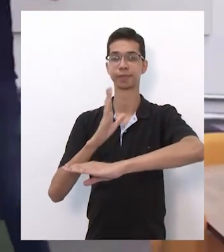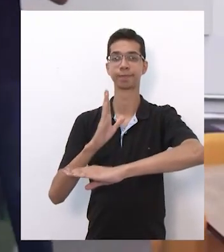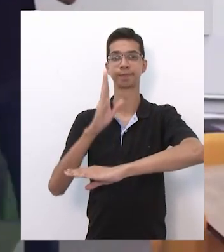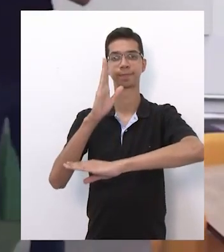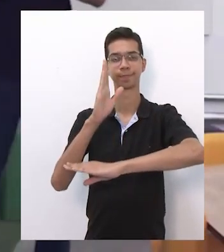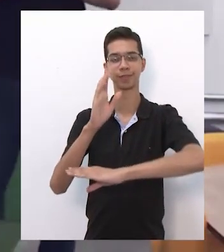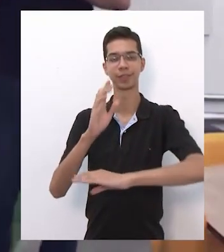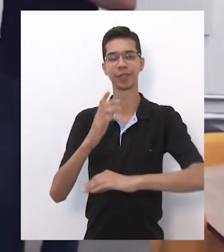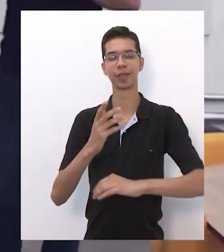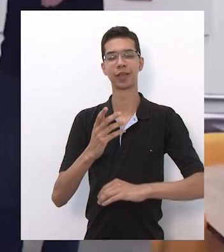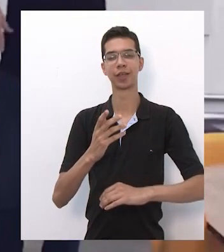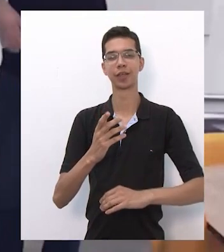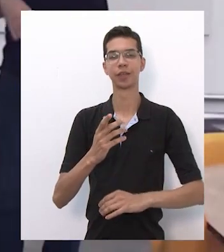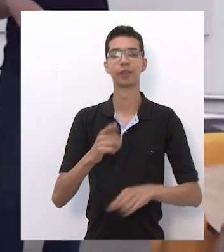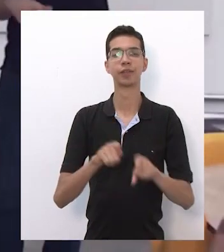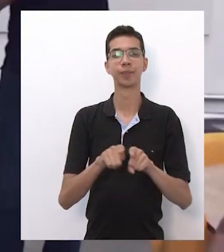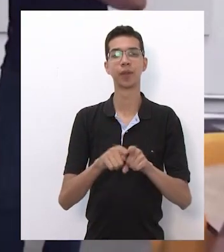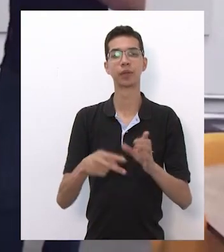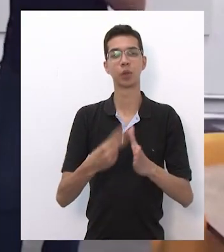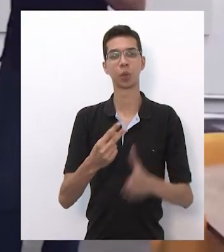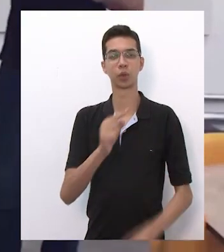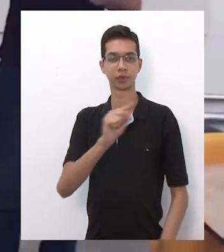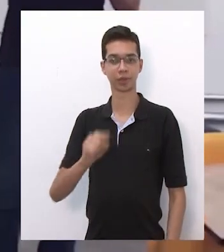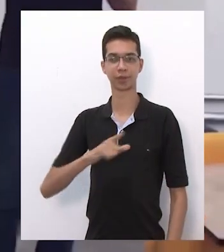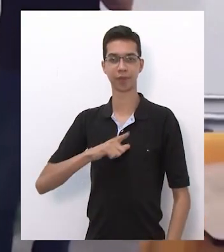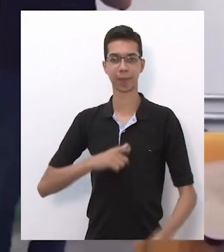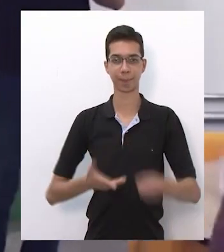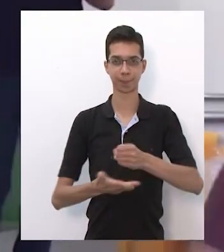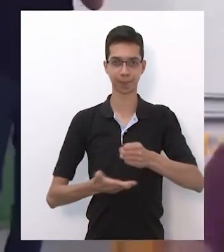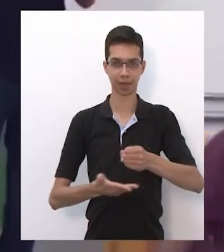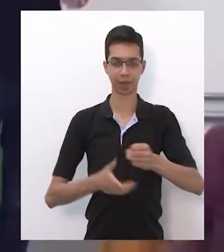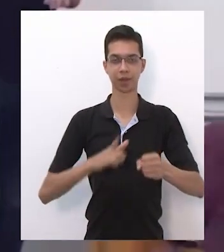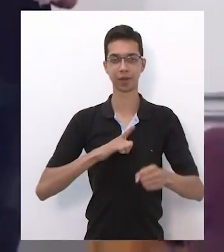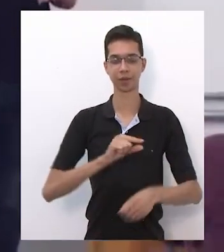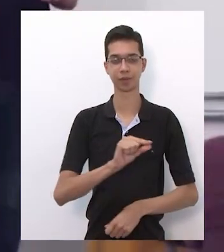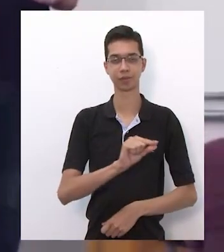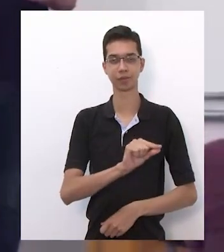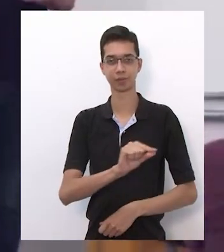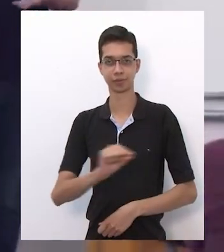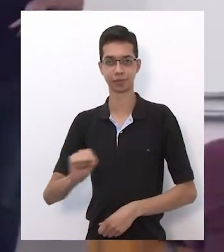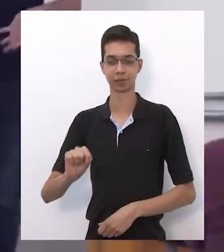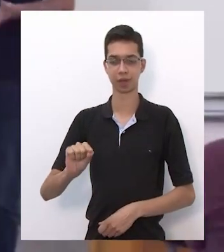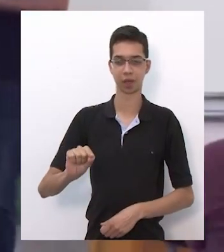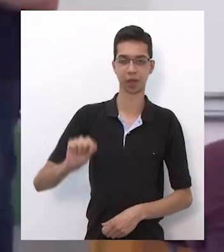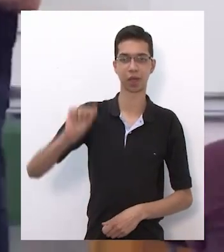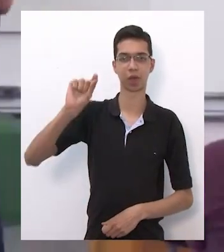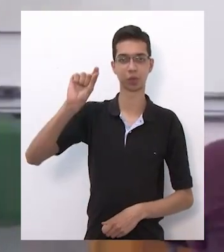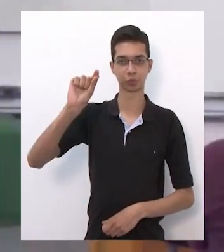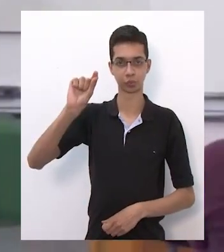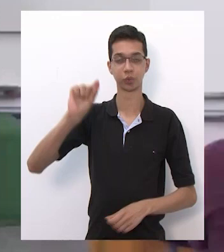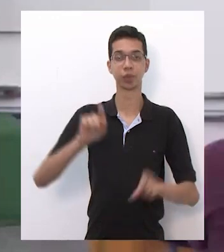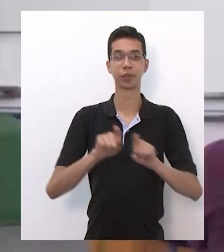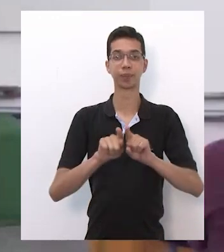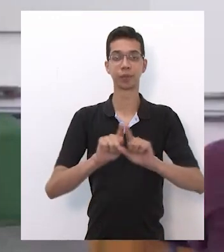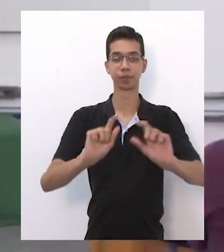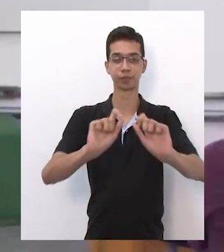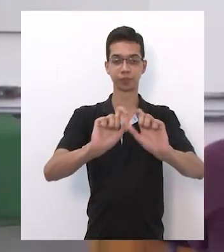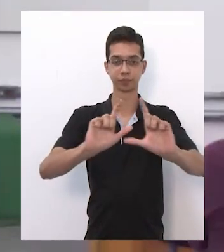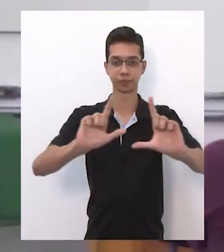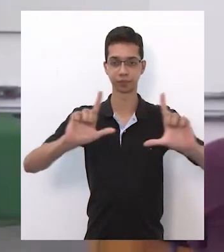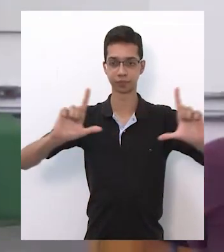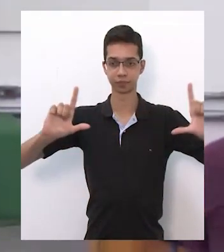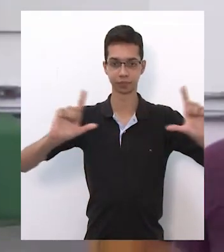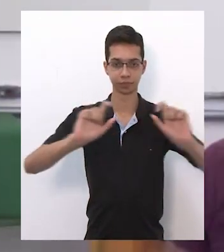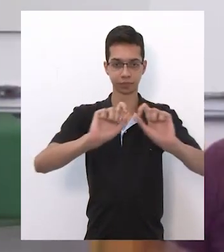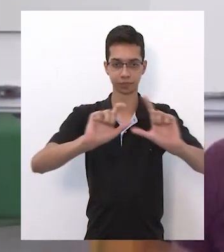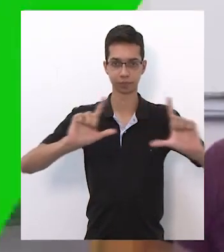né, a base, a altura e essa profundidade dada pelo 3D. Então a gente consegue trabalhar o plano cartesiano